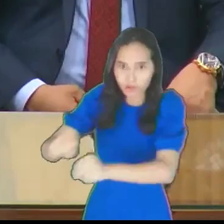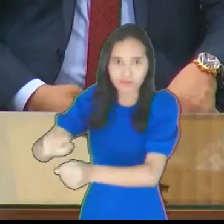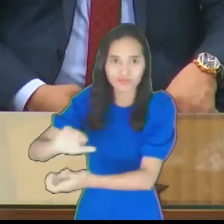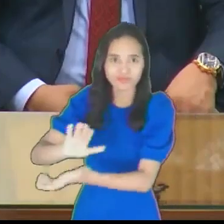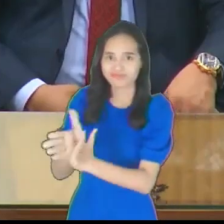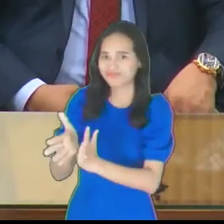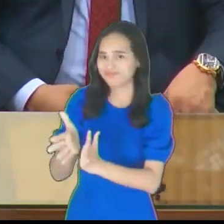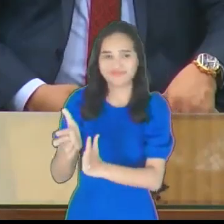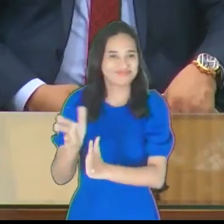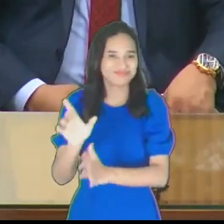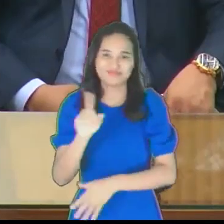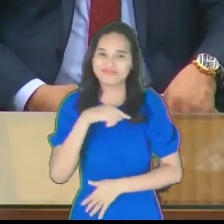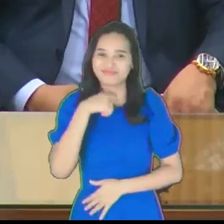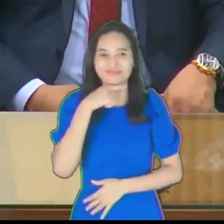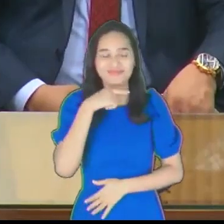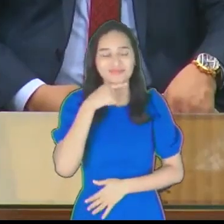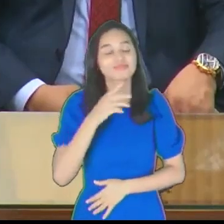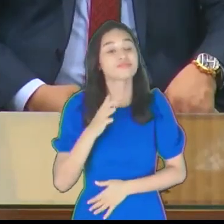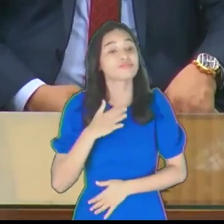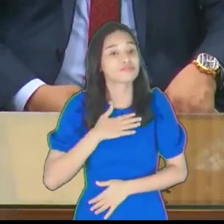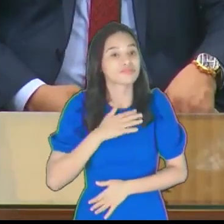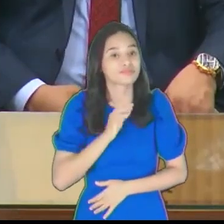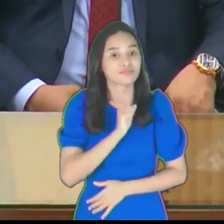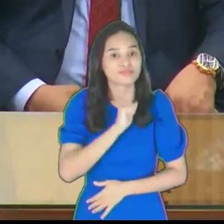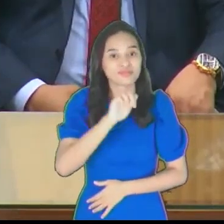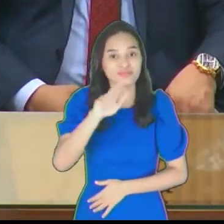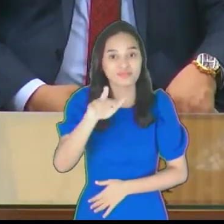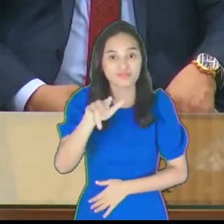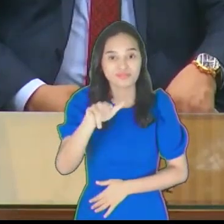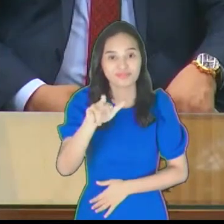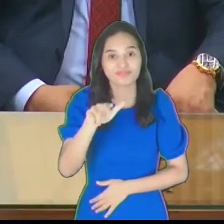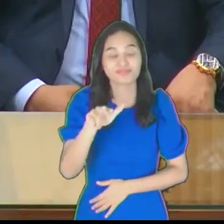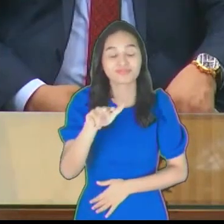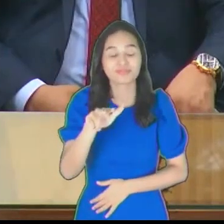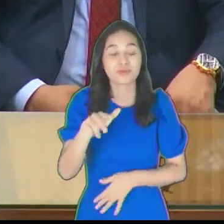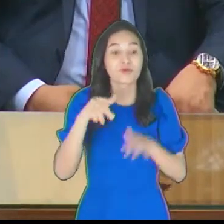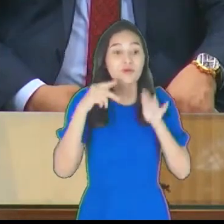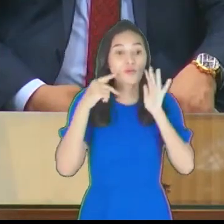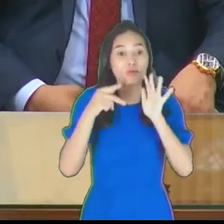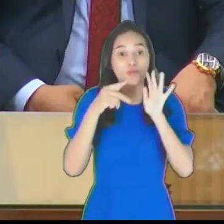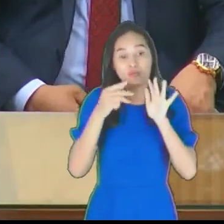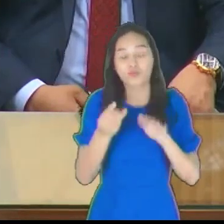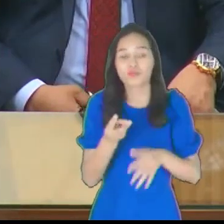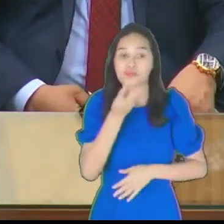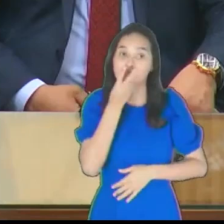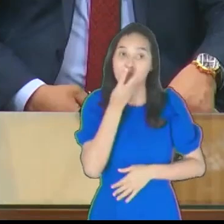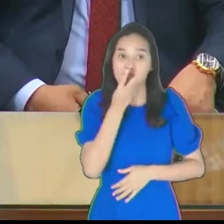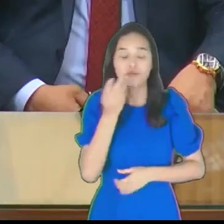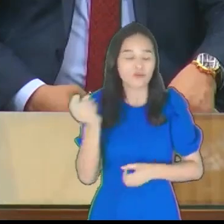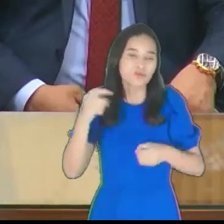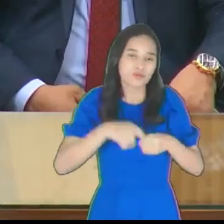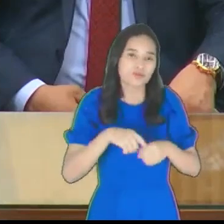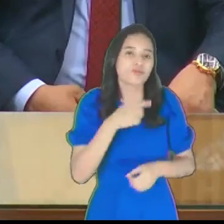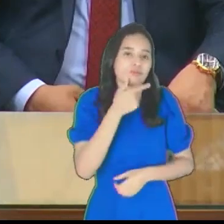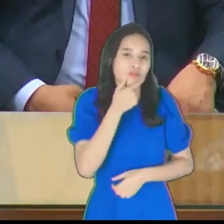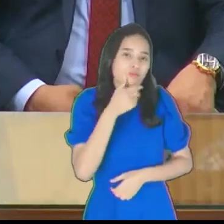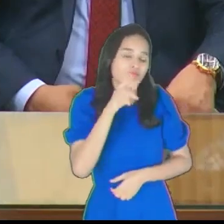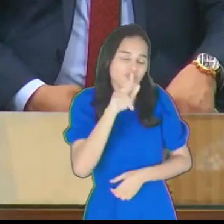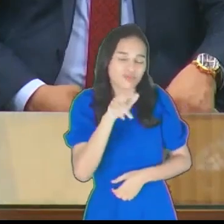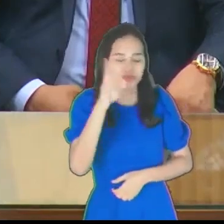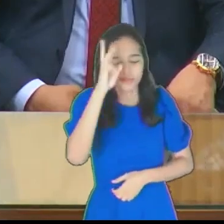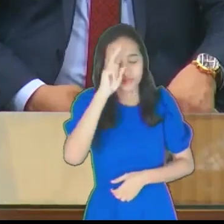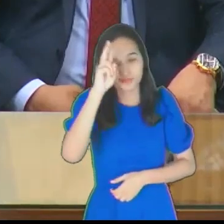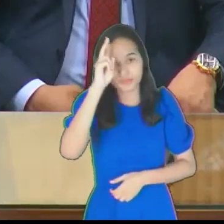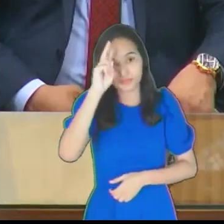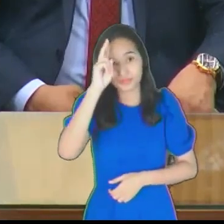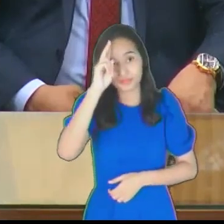Glória a Deus. Meus amados irmãos, o profeta Isaías voltou, os irmãos estão lembrados, o profeta foi